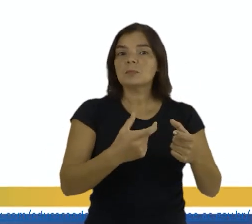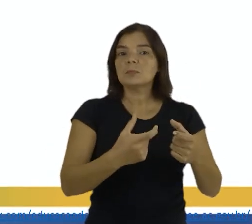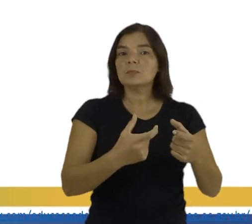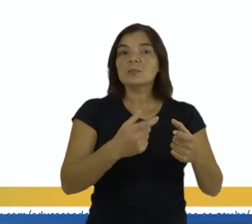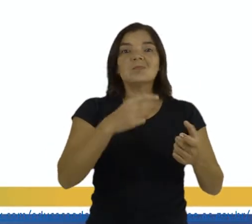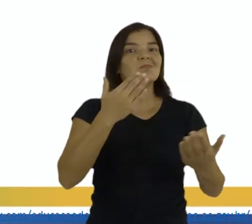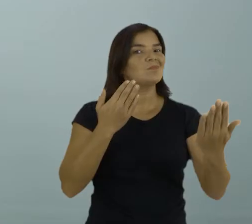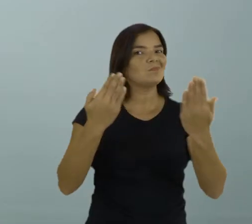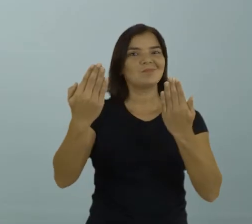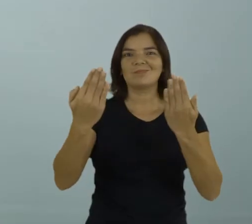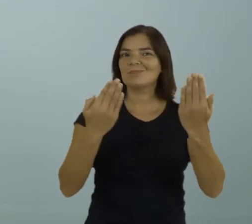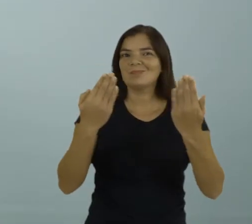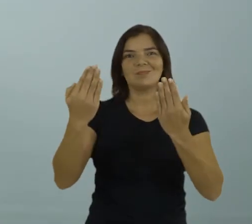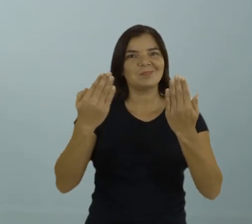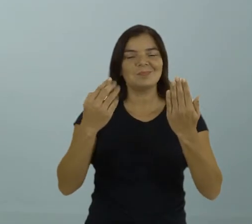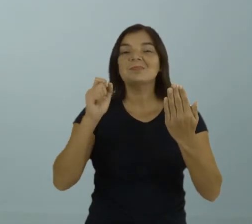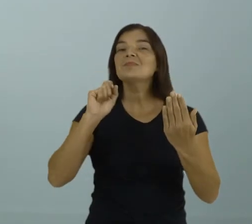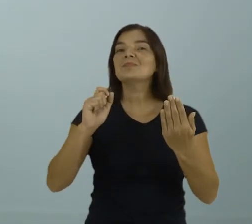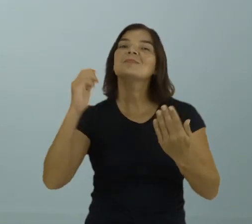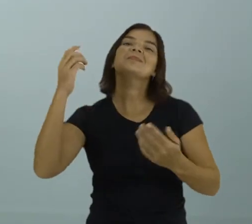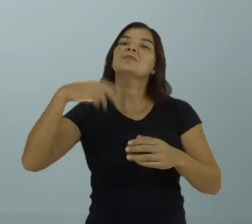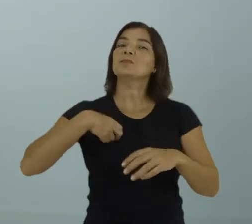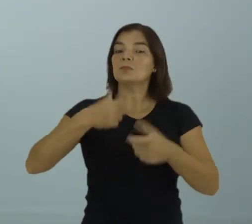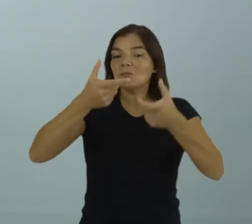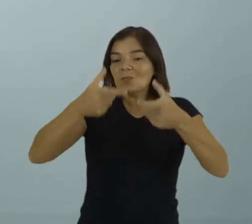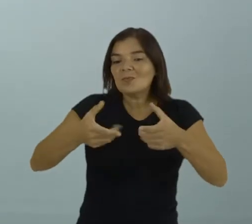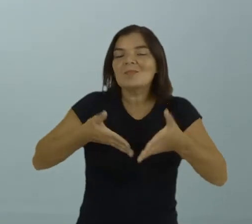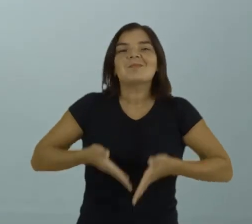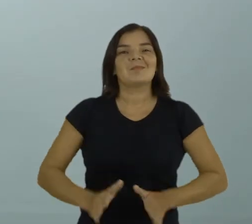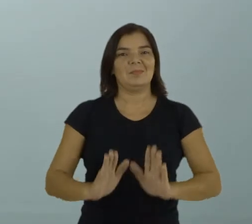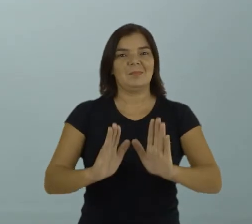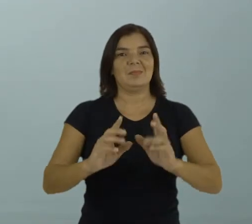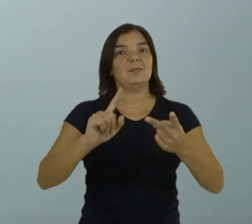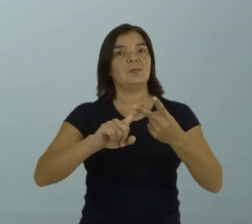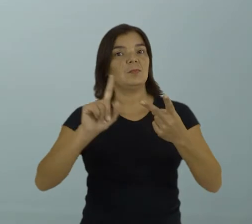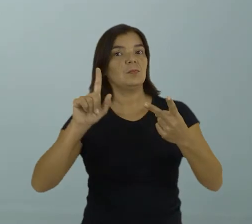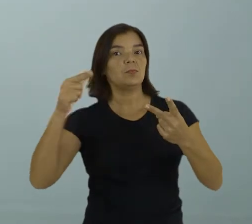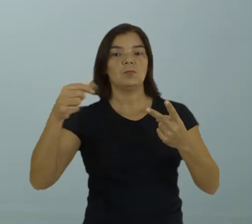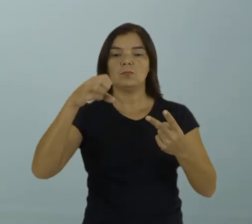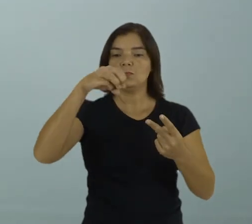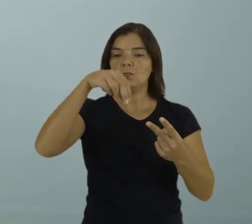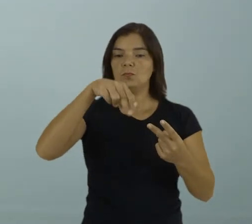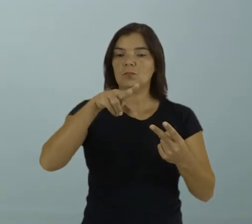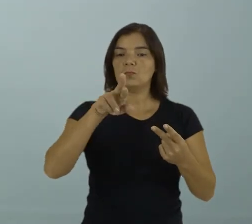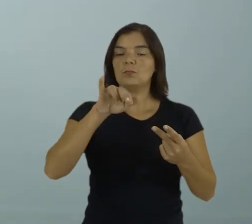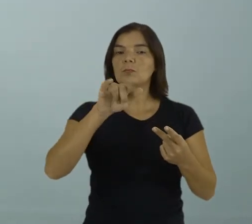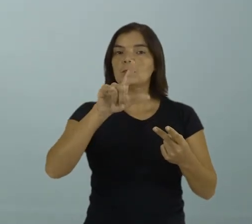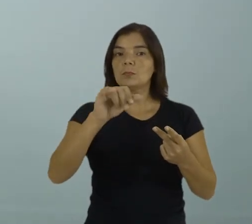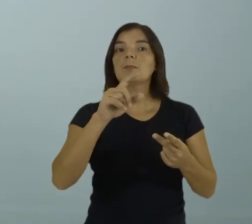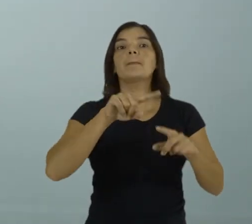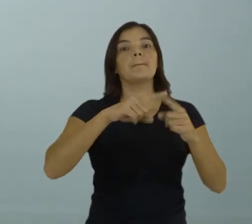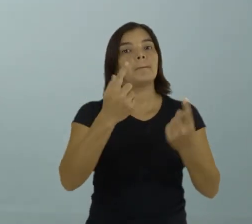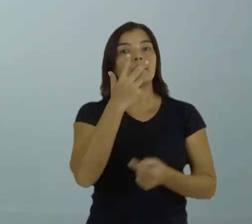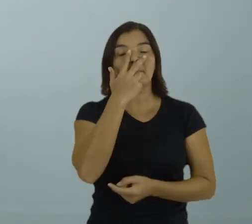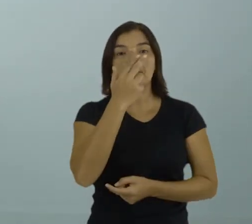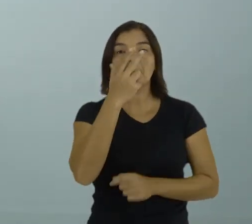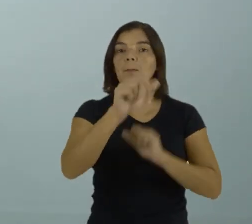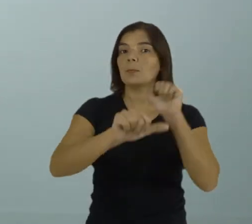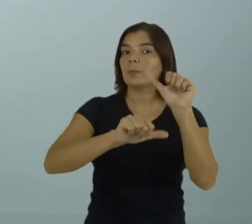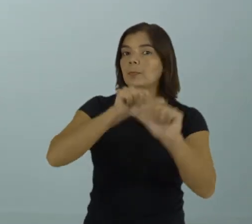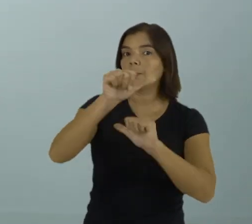se compara com a sua pátria. Já na Canção do Exílio de Murilo Mendes, é muito parecido, só mudou um